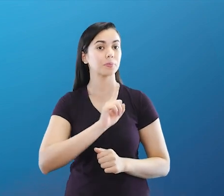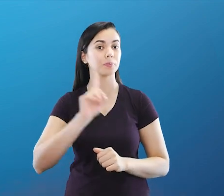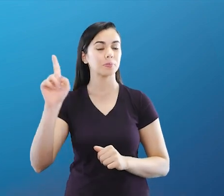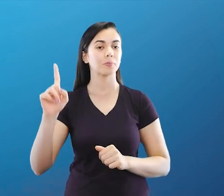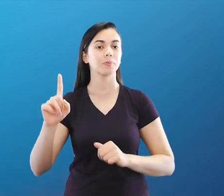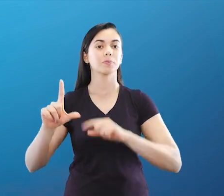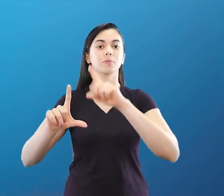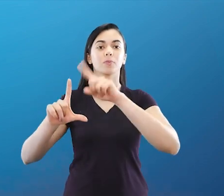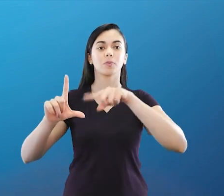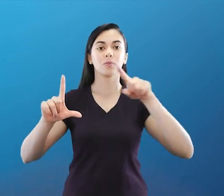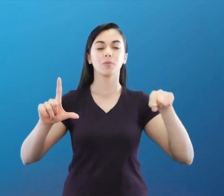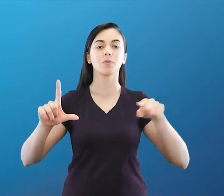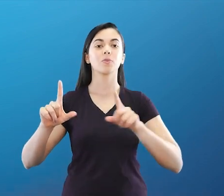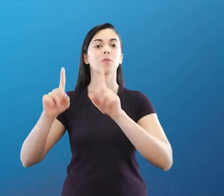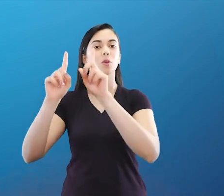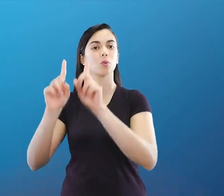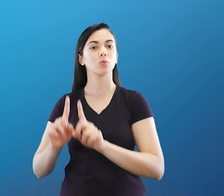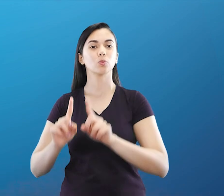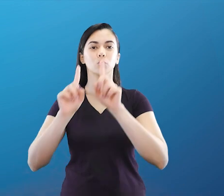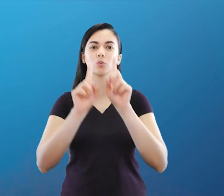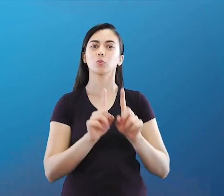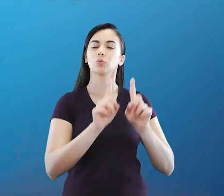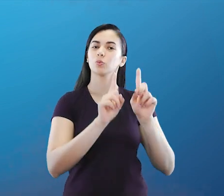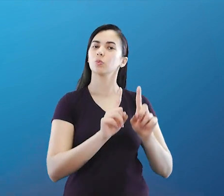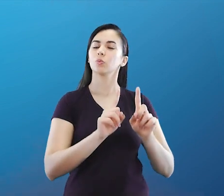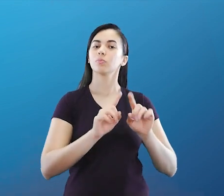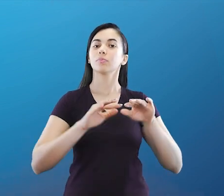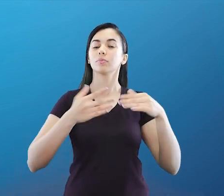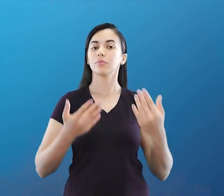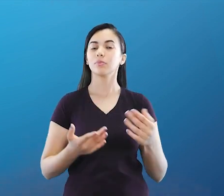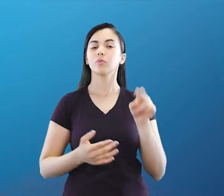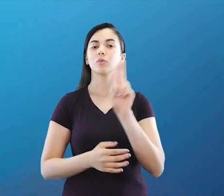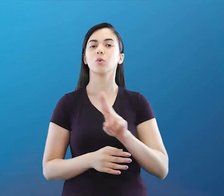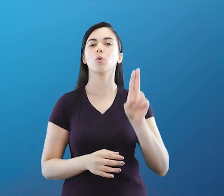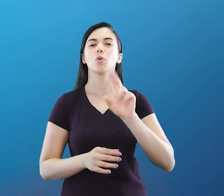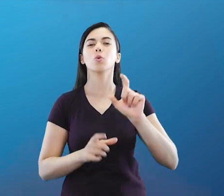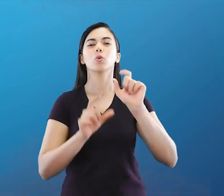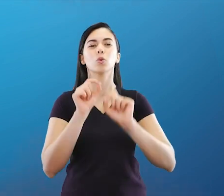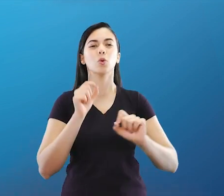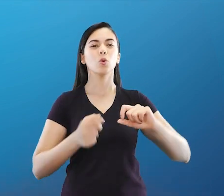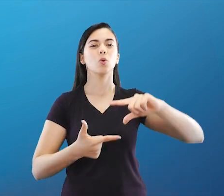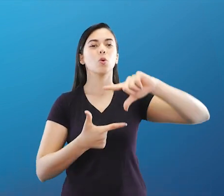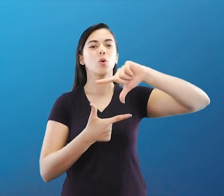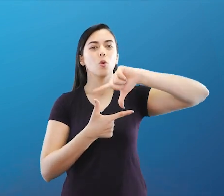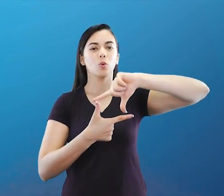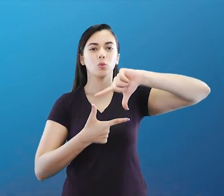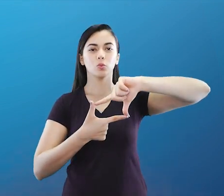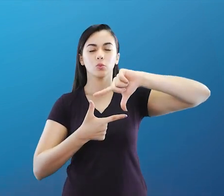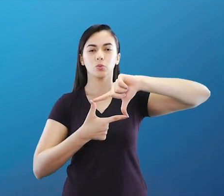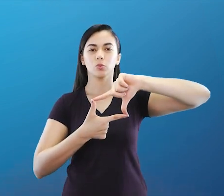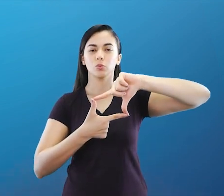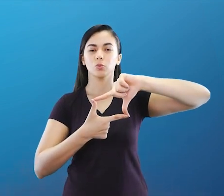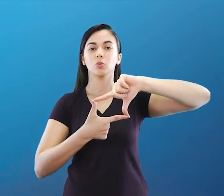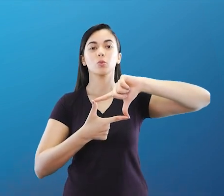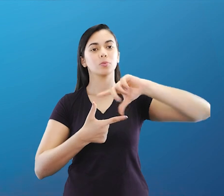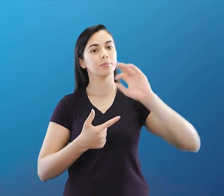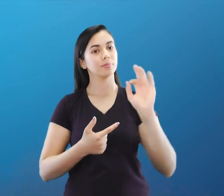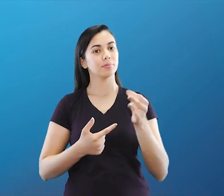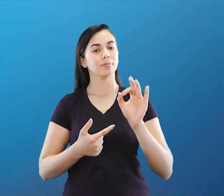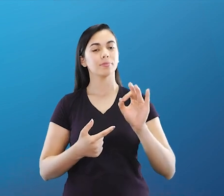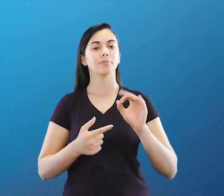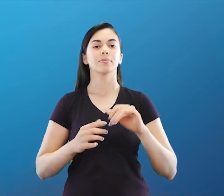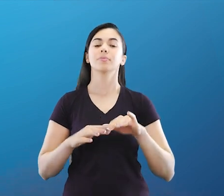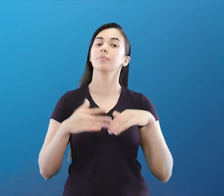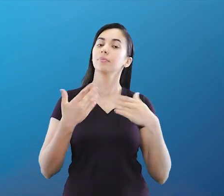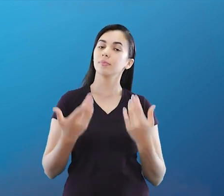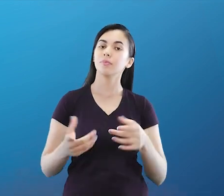só, o gráfico de colunas é um gráfico em que é usado retângulos na vertical, tá bom?